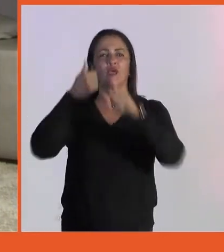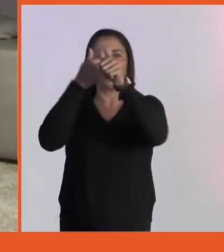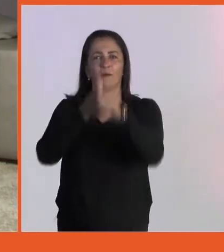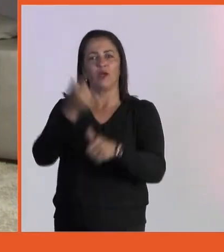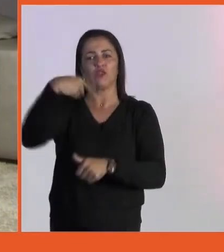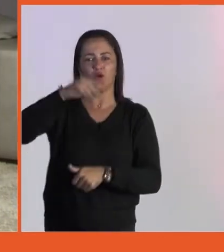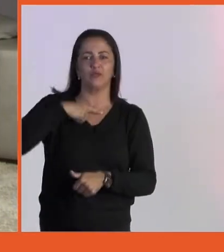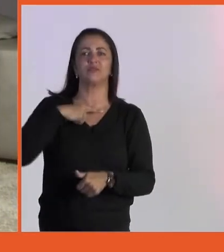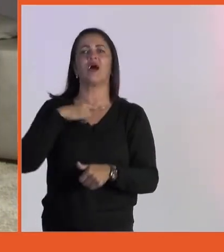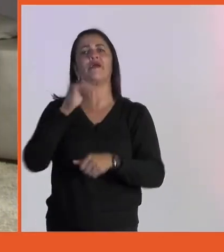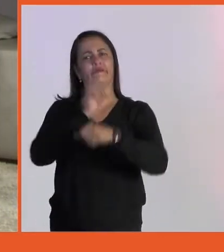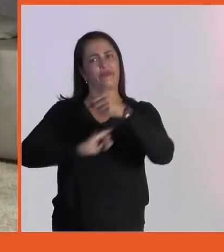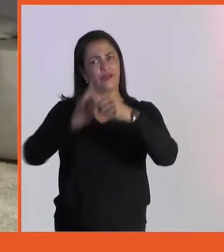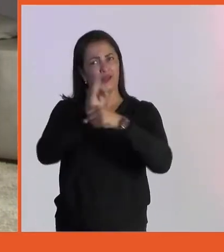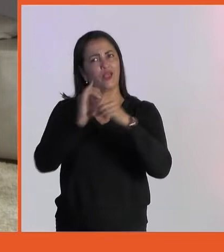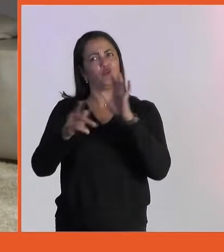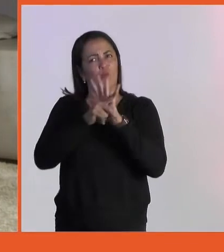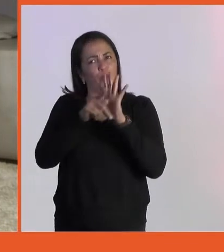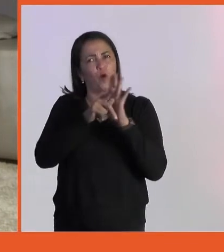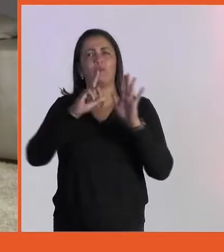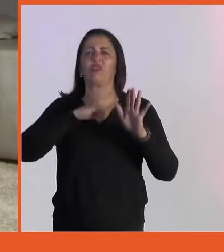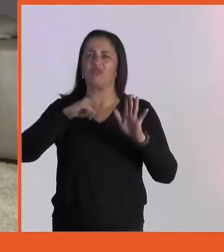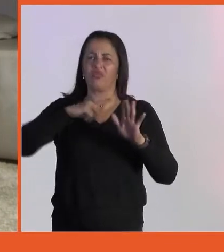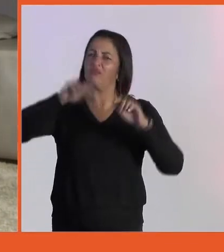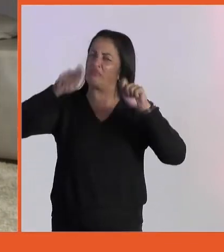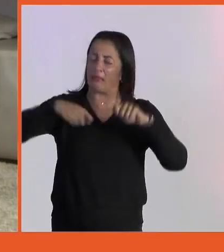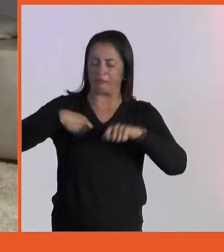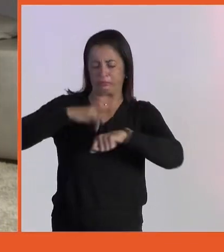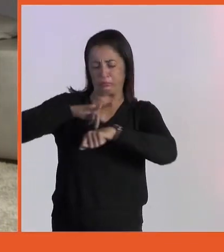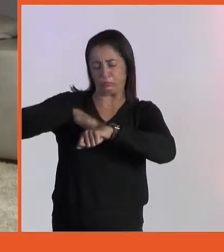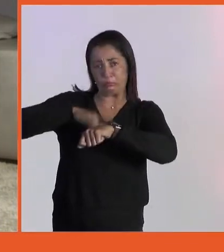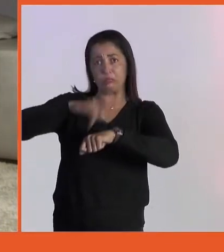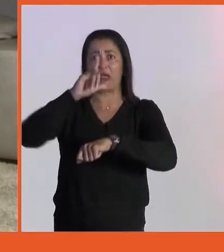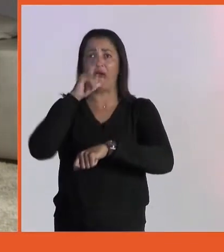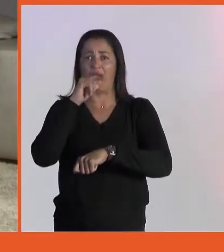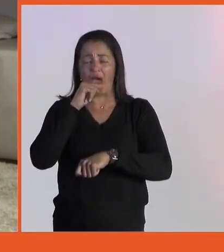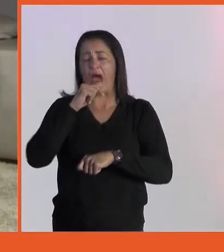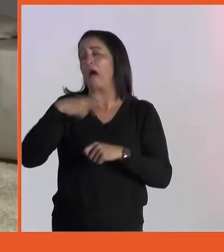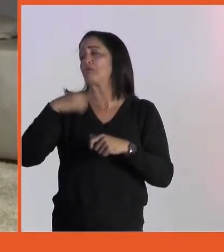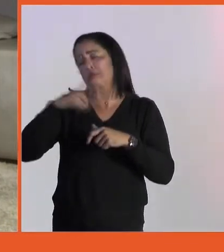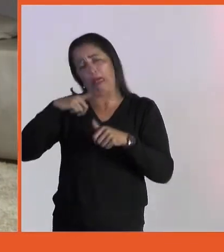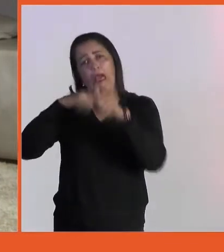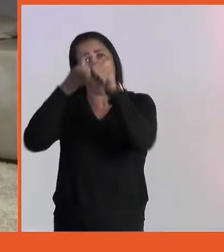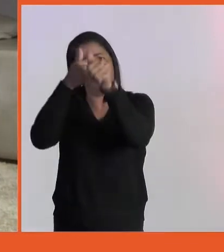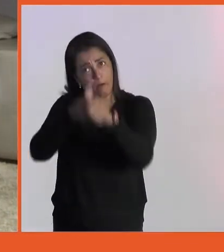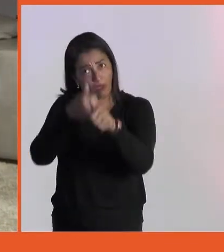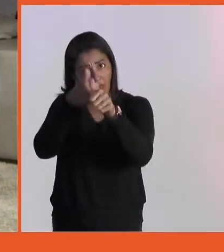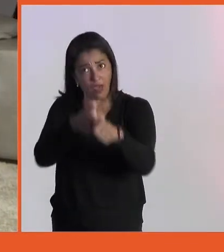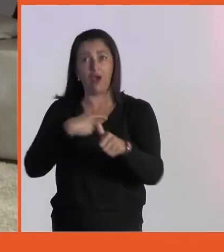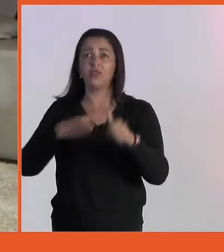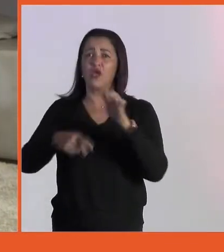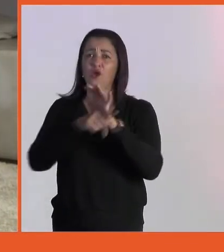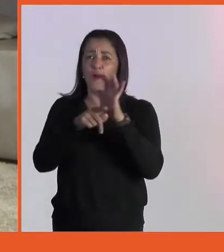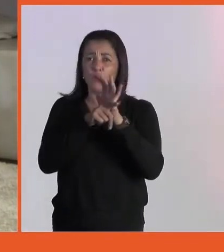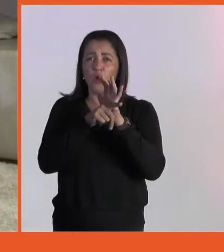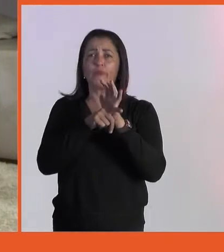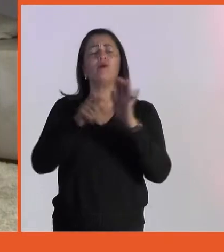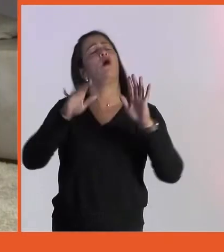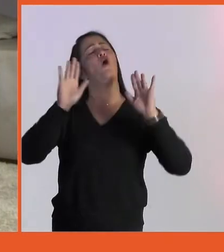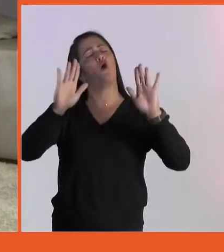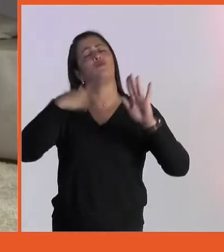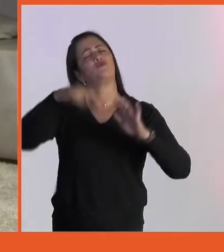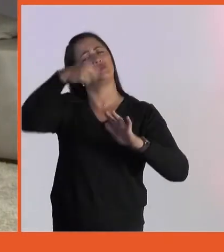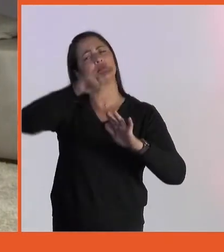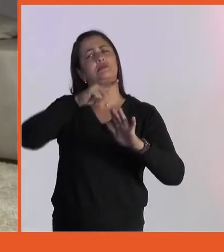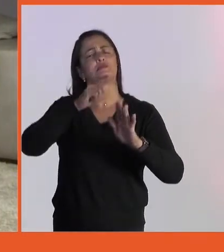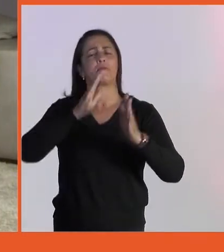está dando tempo de fazer um xixi, de pegar uma água. Vocês estão conseguindo acompanhar? Fala aqui no chat o que, que vocês estão achando dessas